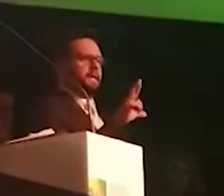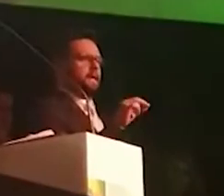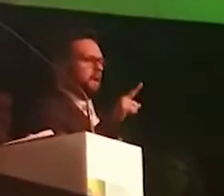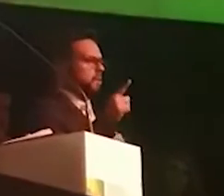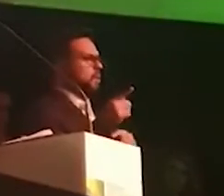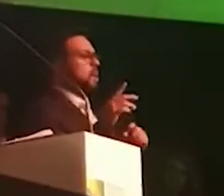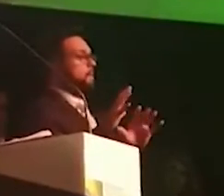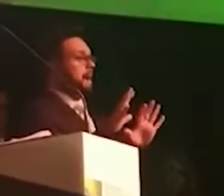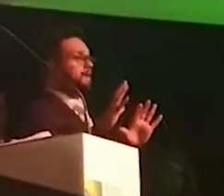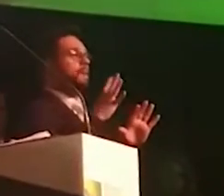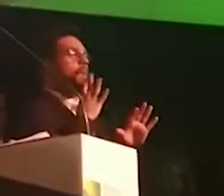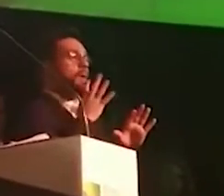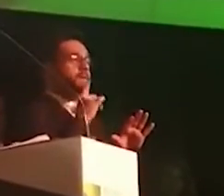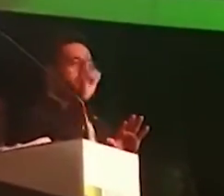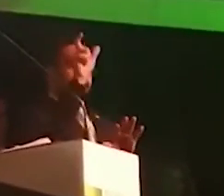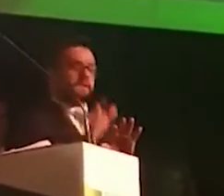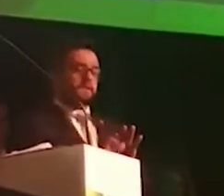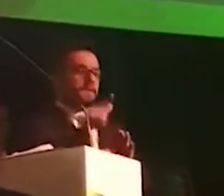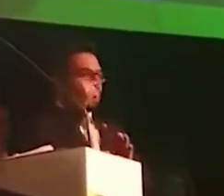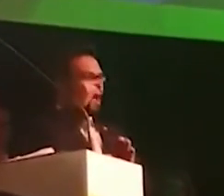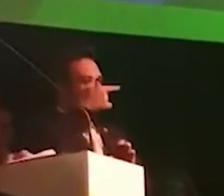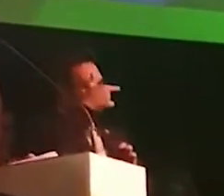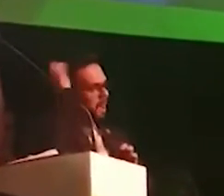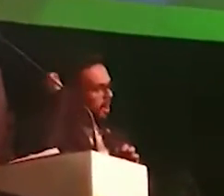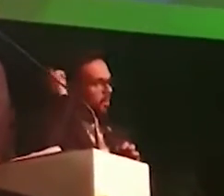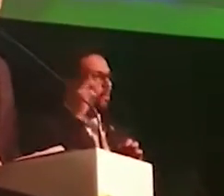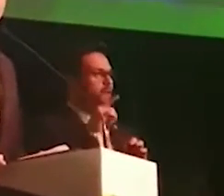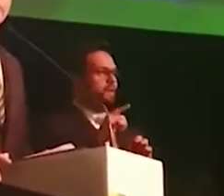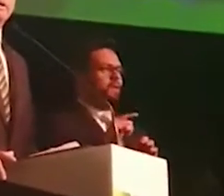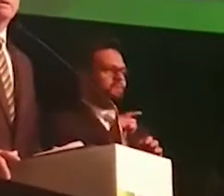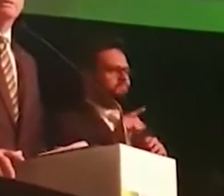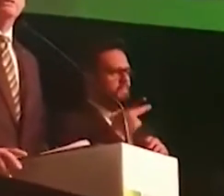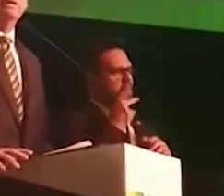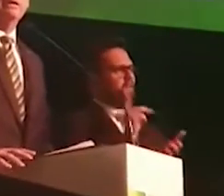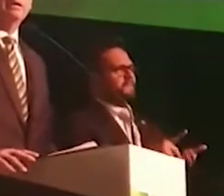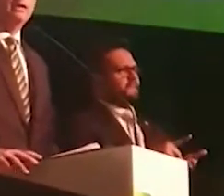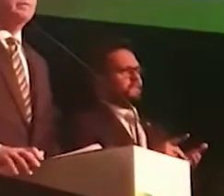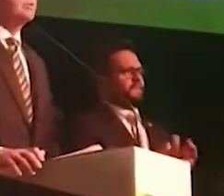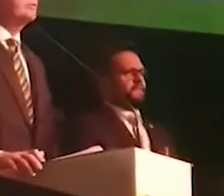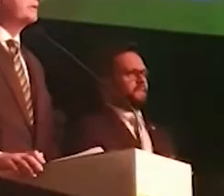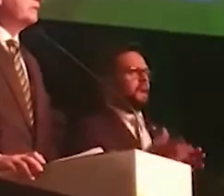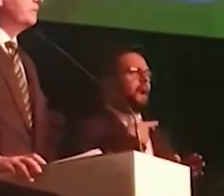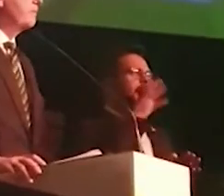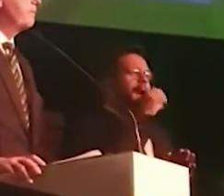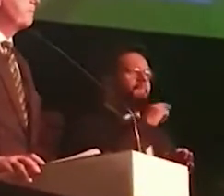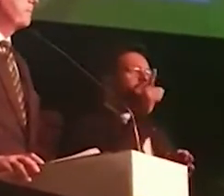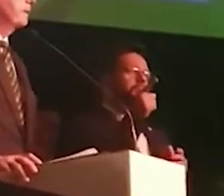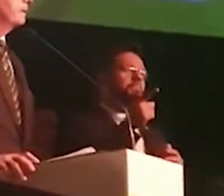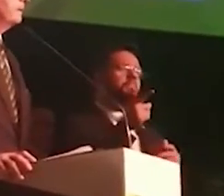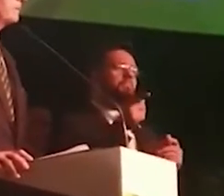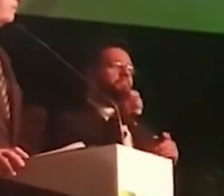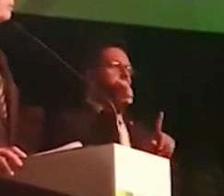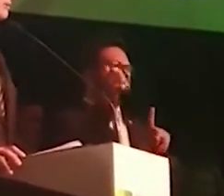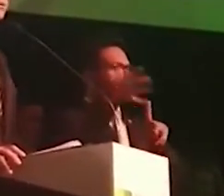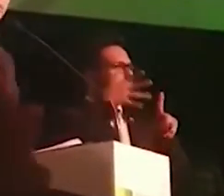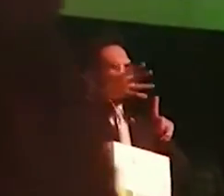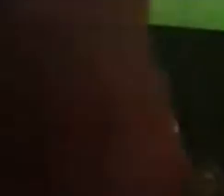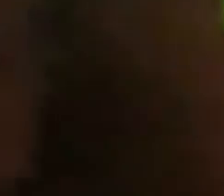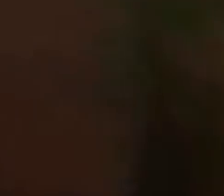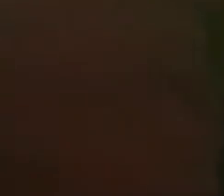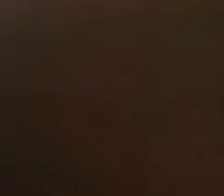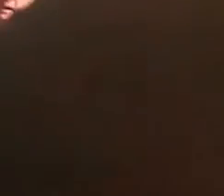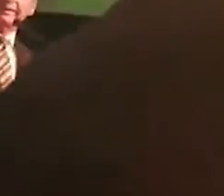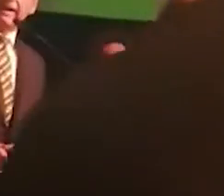conhecer o economista Paulo Guedes, eu confesso a todos vocês, rapidamente, ele me convenceu. E como o nosso